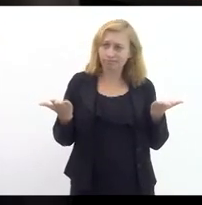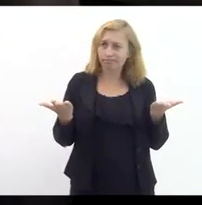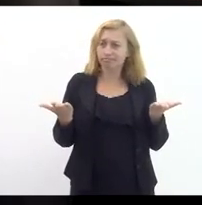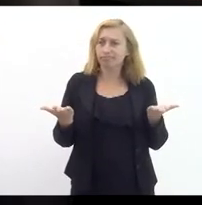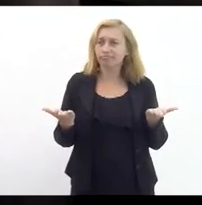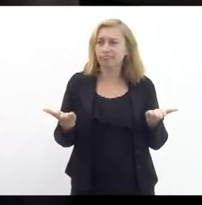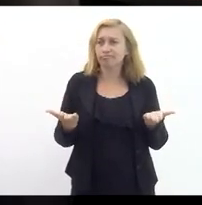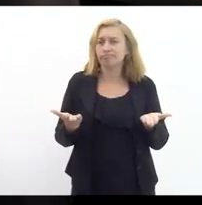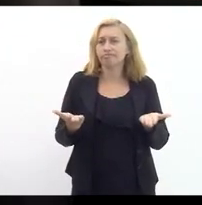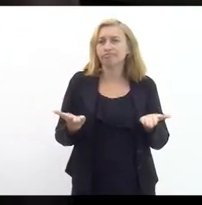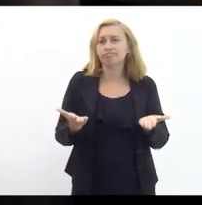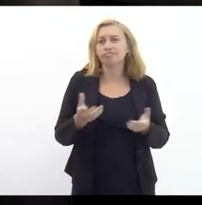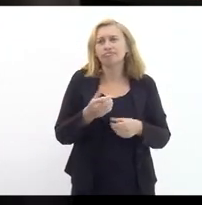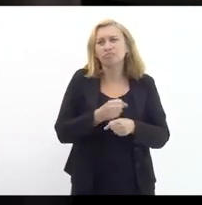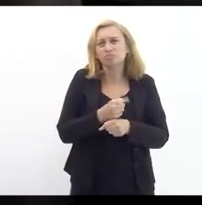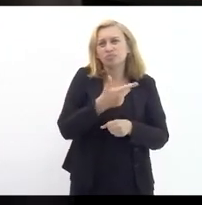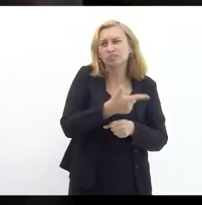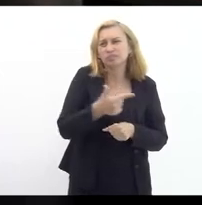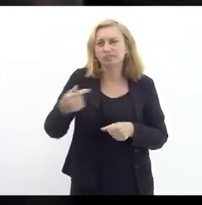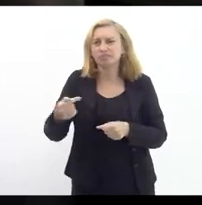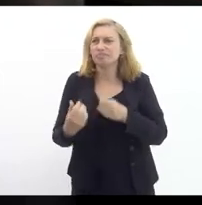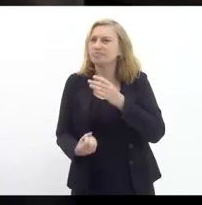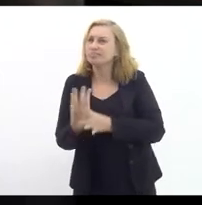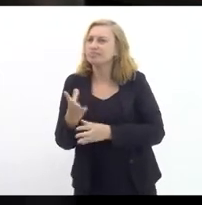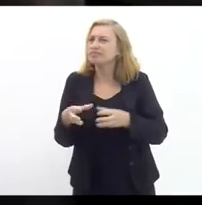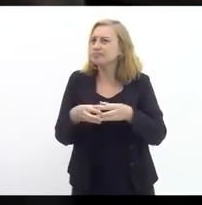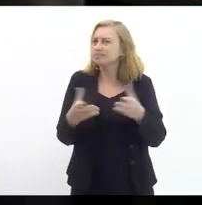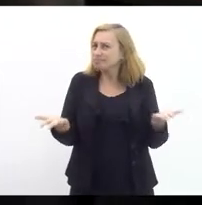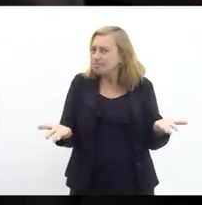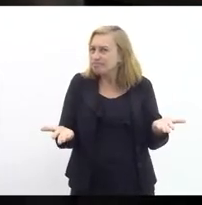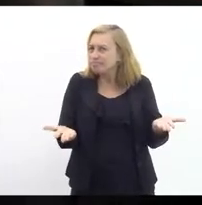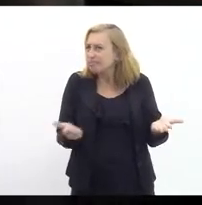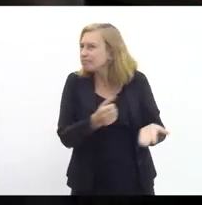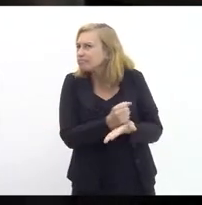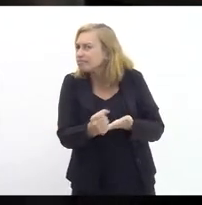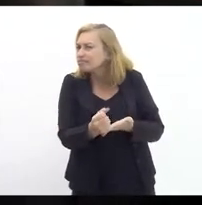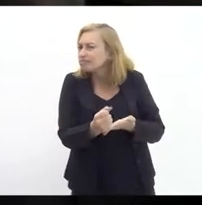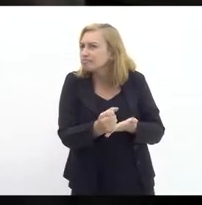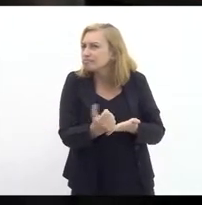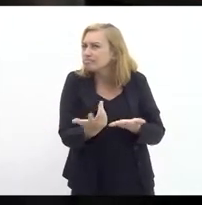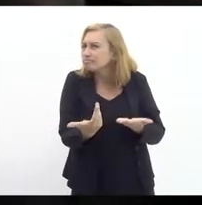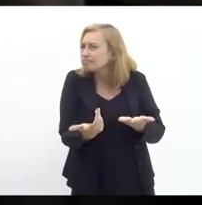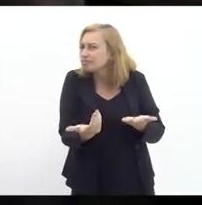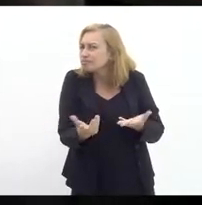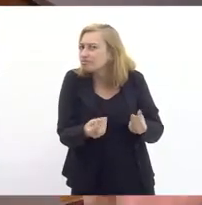lógica. Só em 2017 que essa comissão foi formada? Esse contrato vem de quando de concessão?